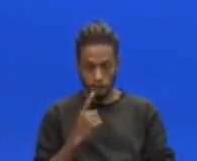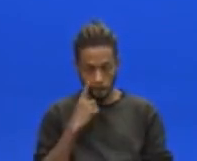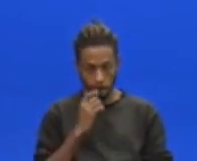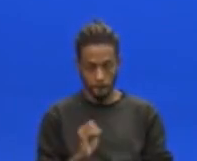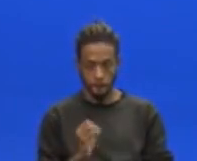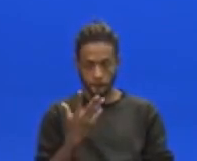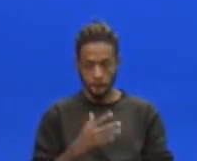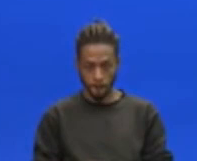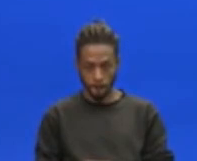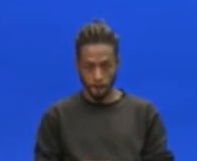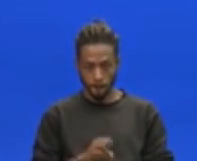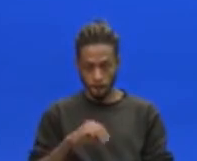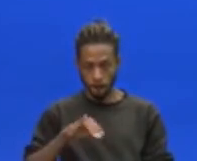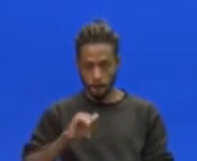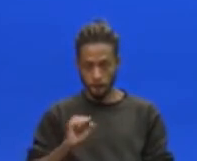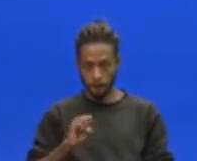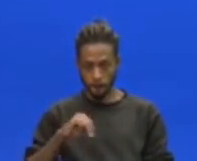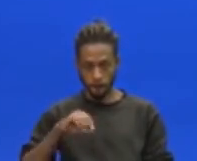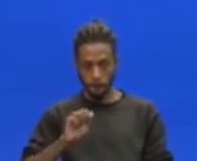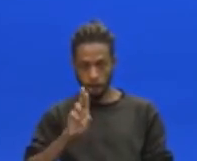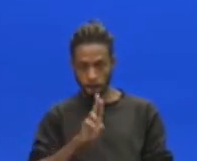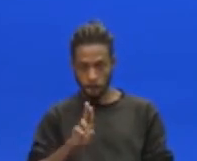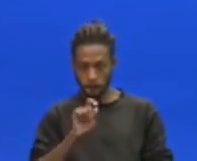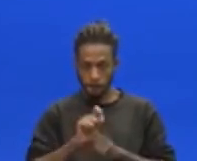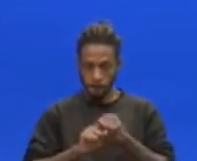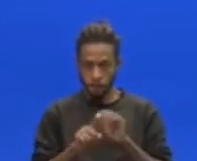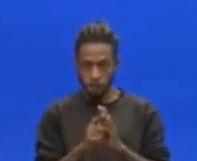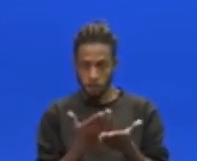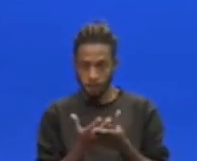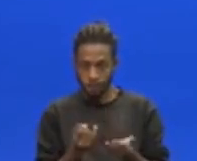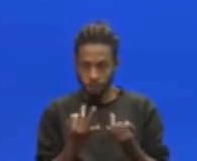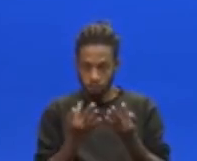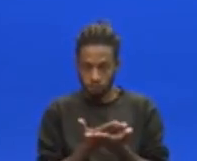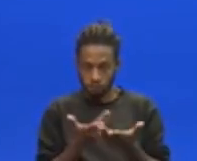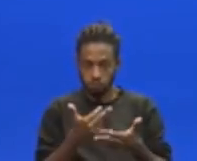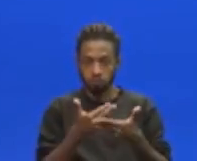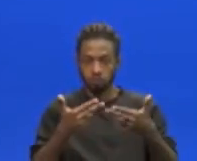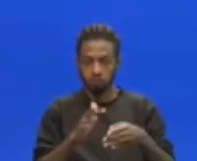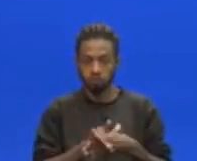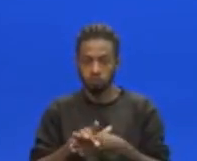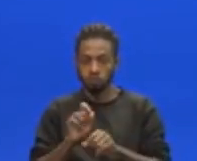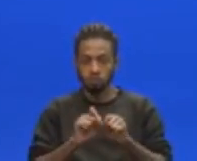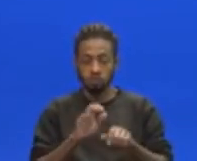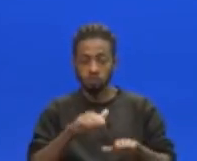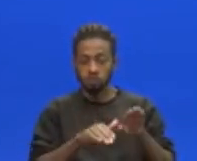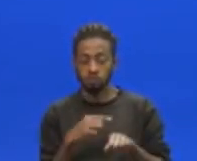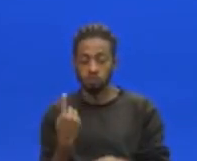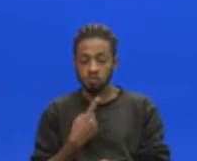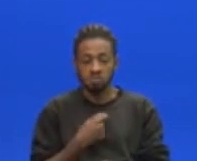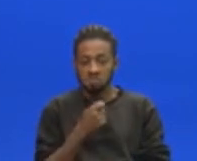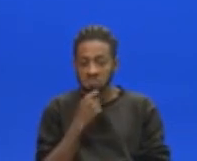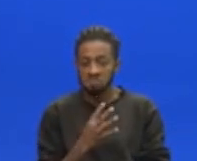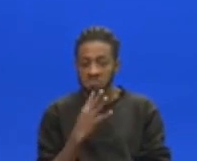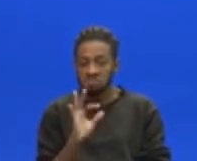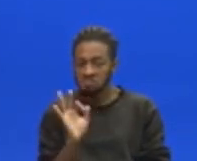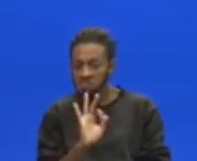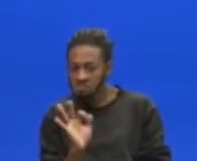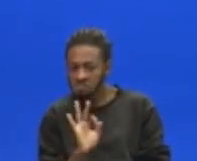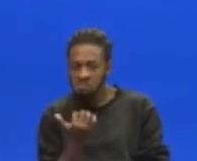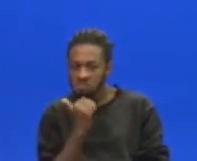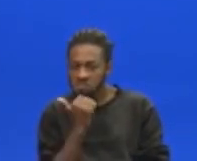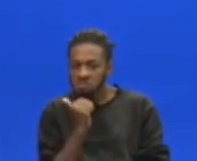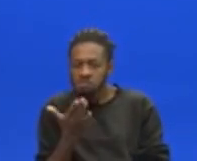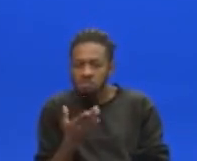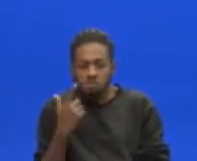sobrenatural e os miasmas são utilizados por leigos como explicações para uma série de doenças que às vezes ainda não se tem um conhecimento científico